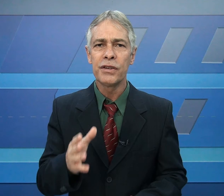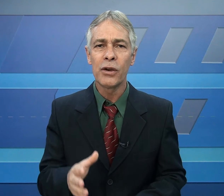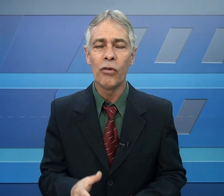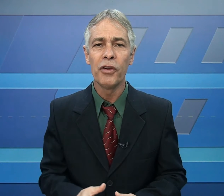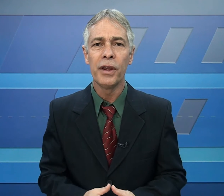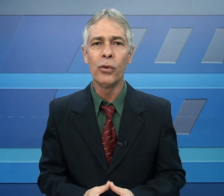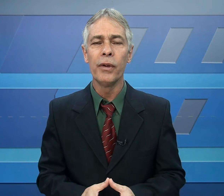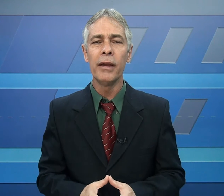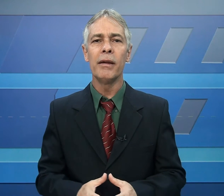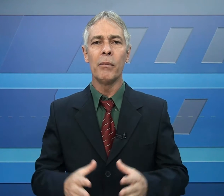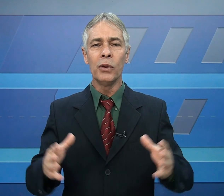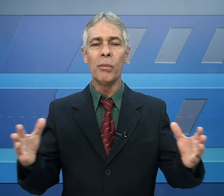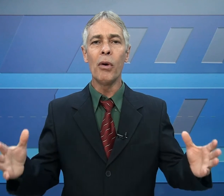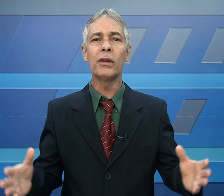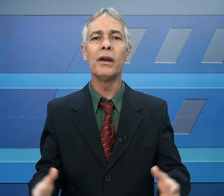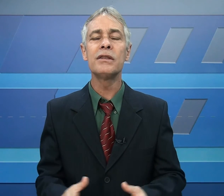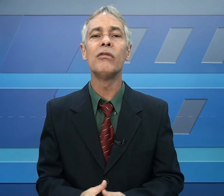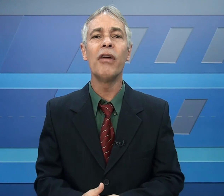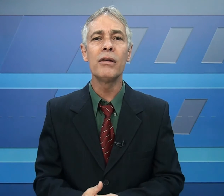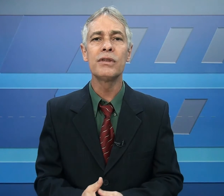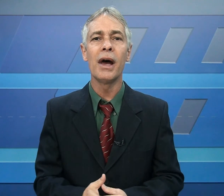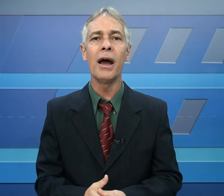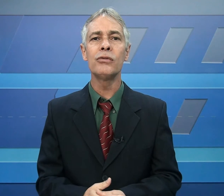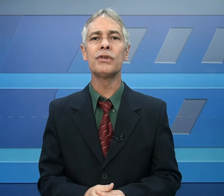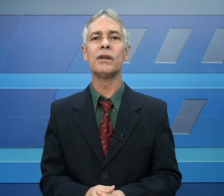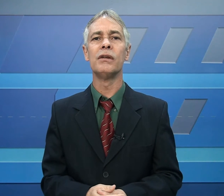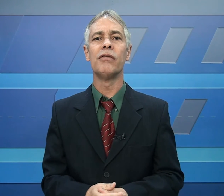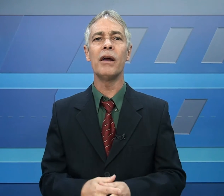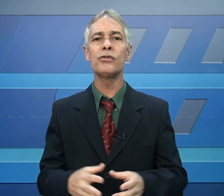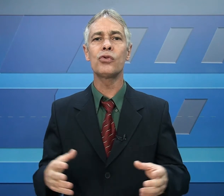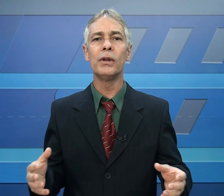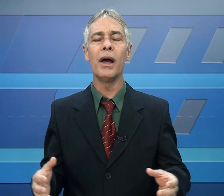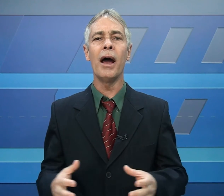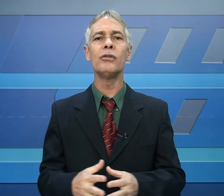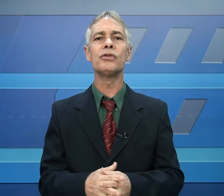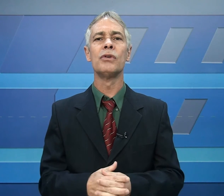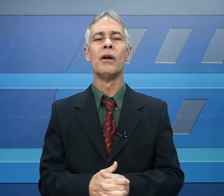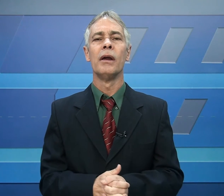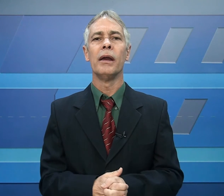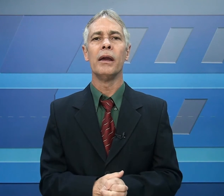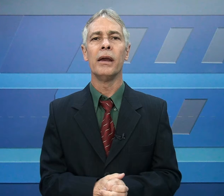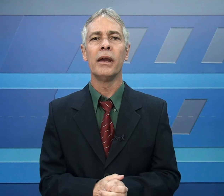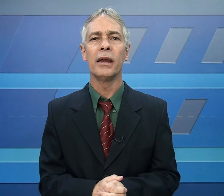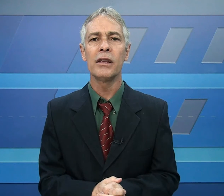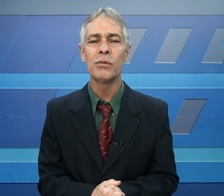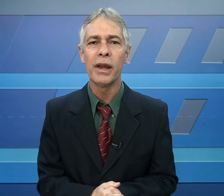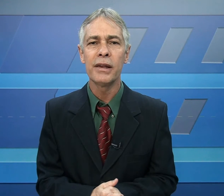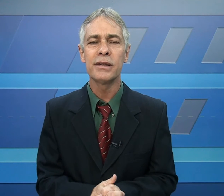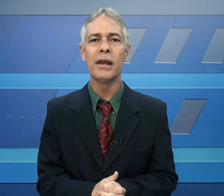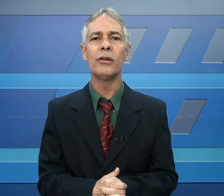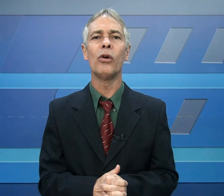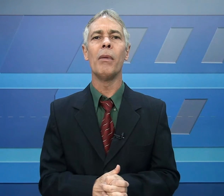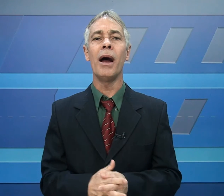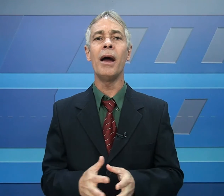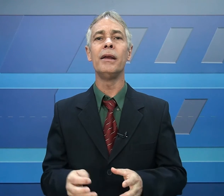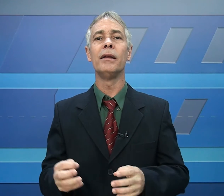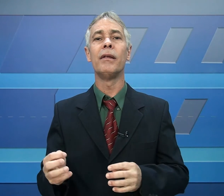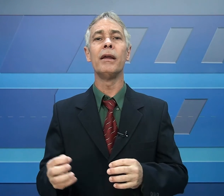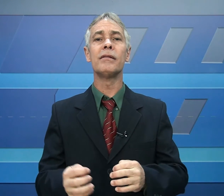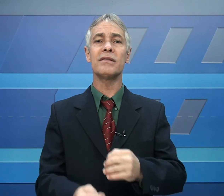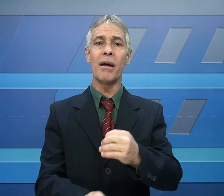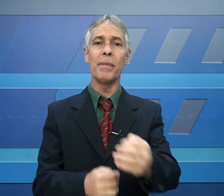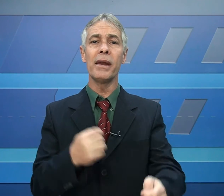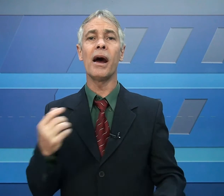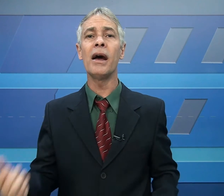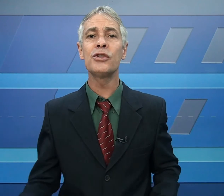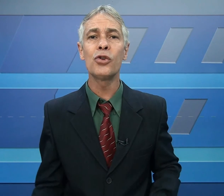Tá aí, você conferiu, né? É muito importante, são vários dados e vários cuidados que as mulheres têm que tomar e têm